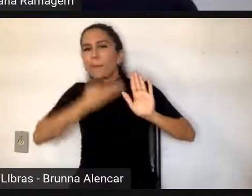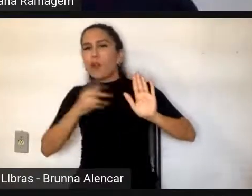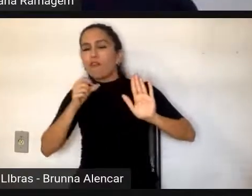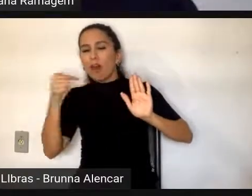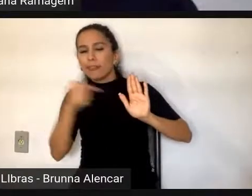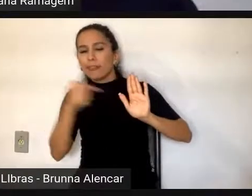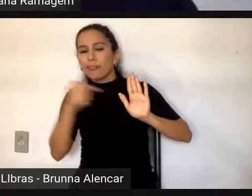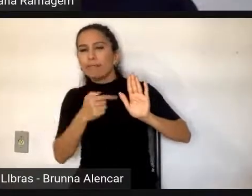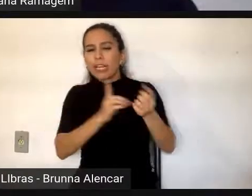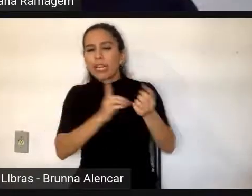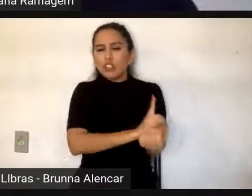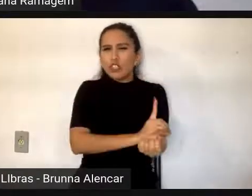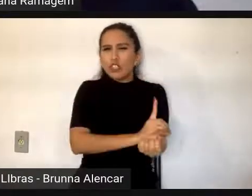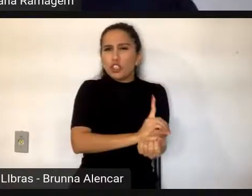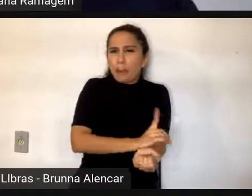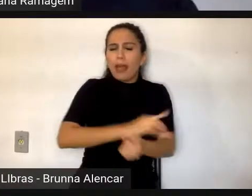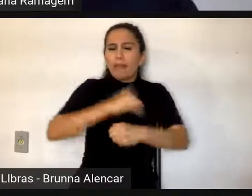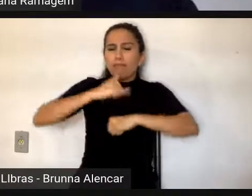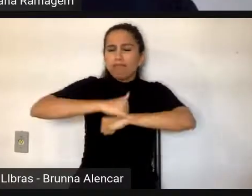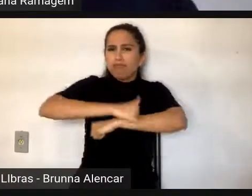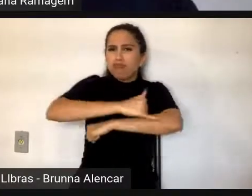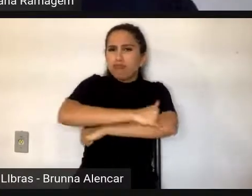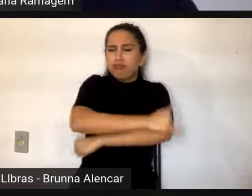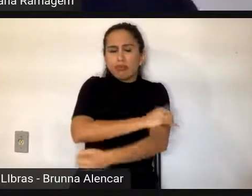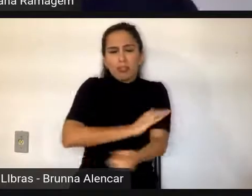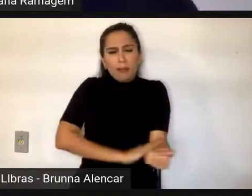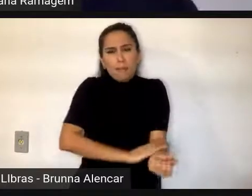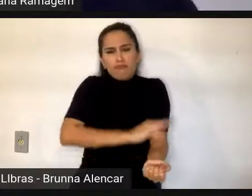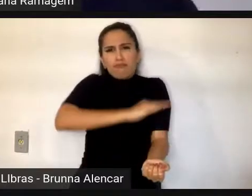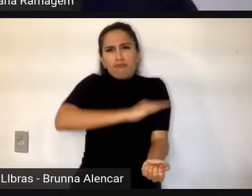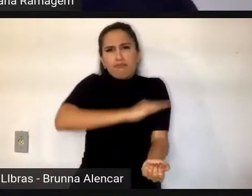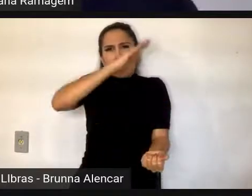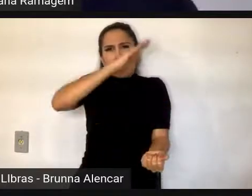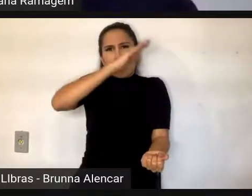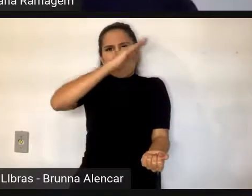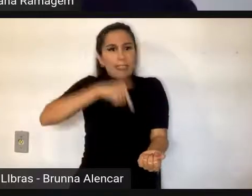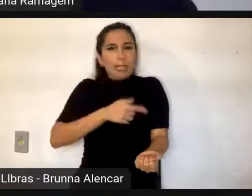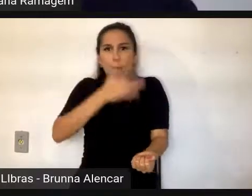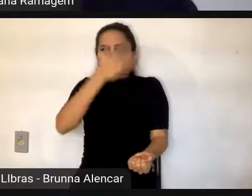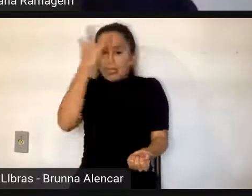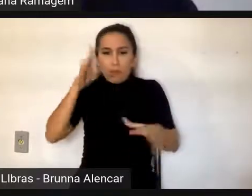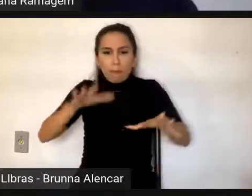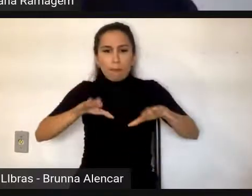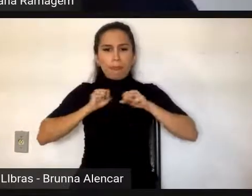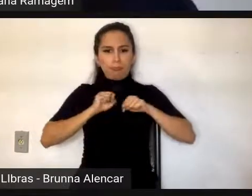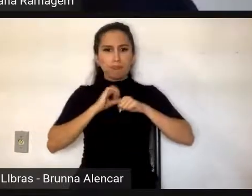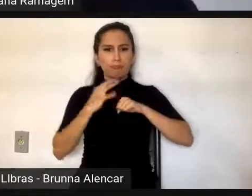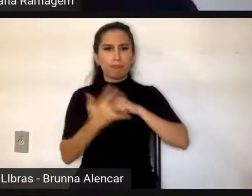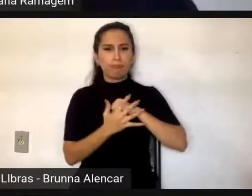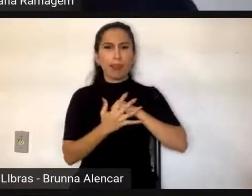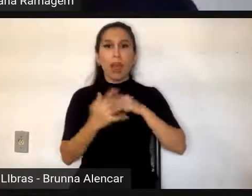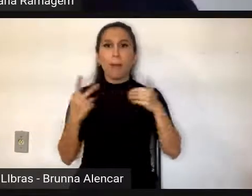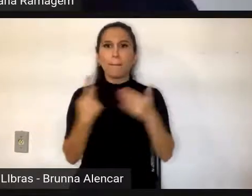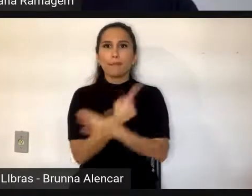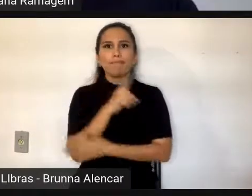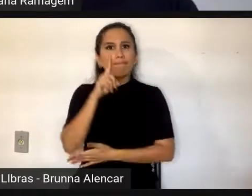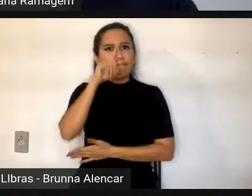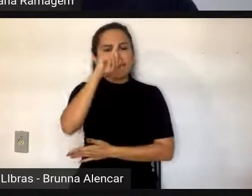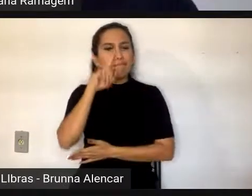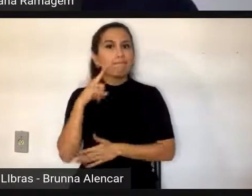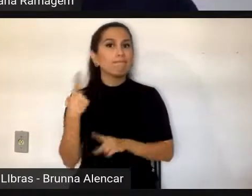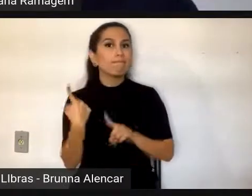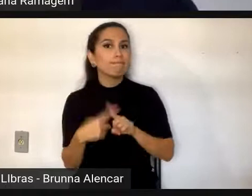a hipertensão estão relacionadas a essa maior ocorrência de complicações? Provavelmente por